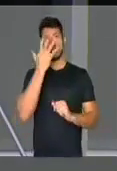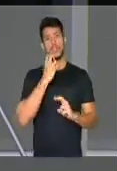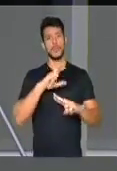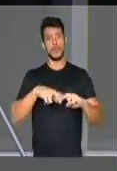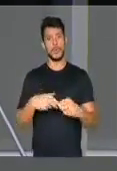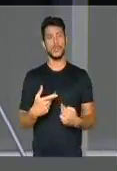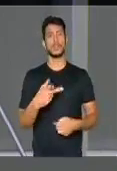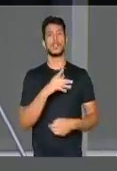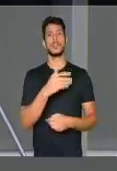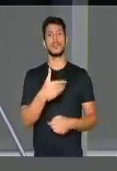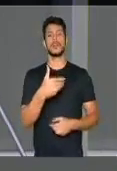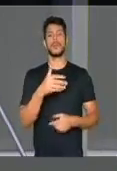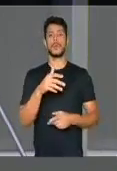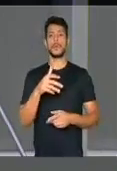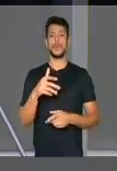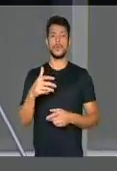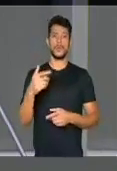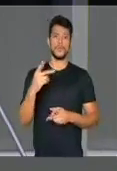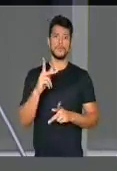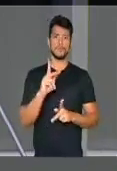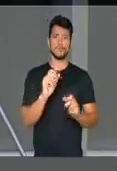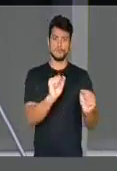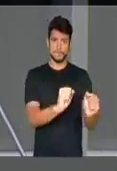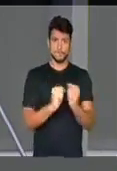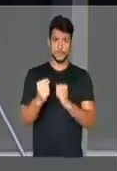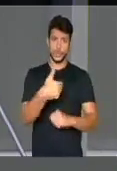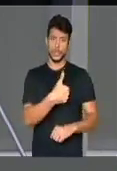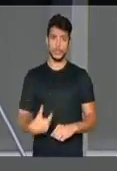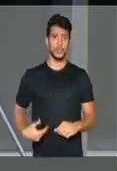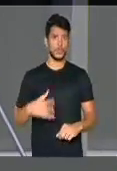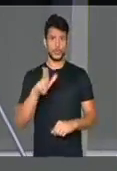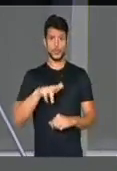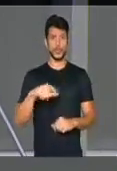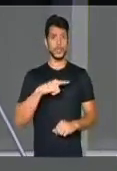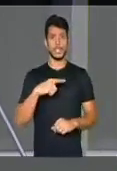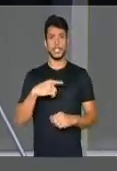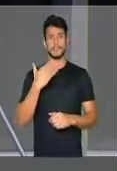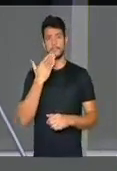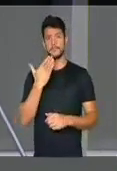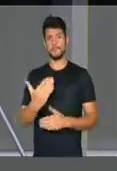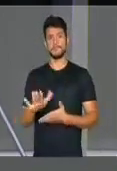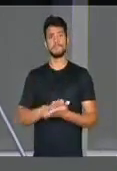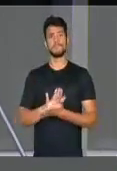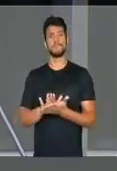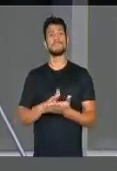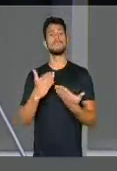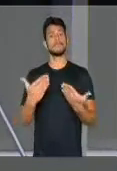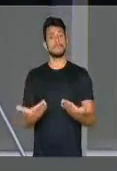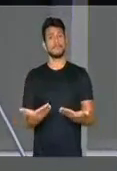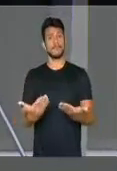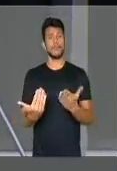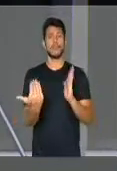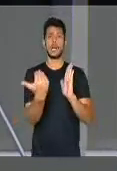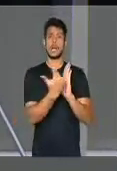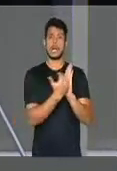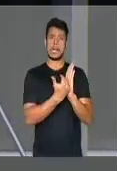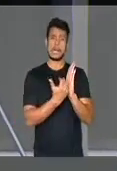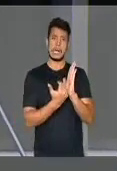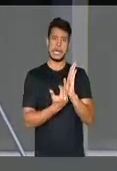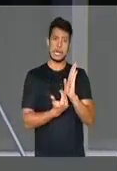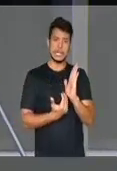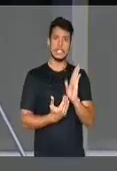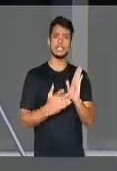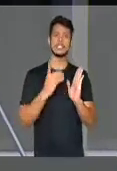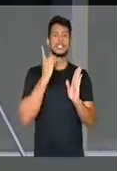do poder público e pelos projetos de desenvolvimento do capital. Esta relação de parlamentares defensores